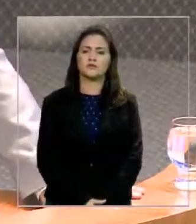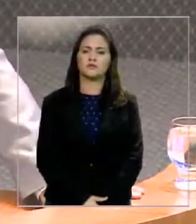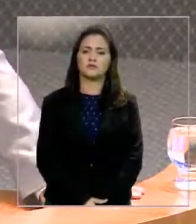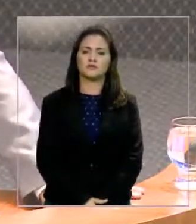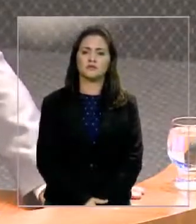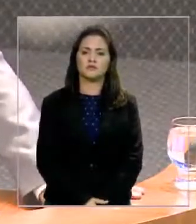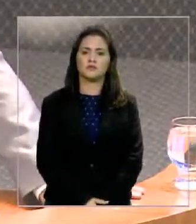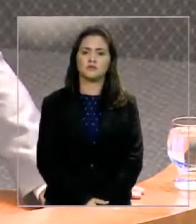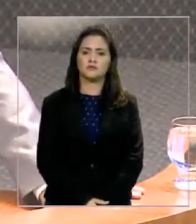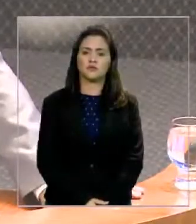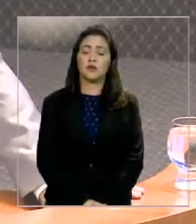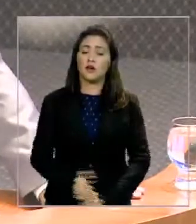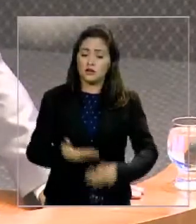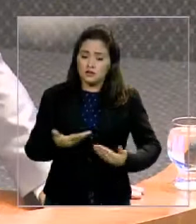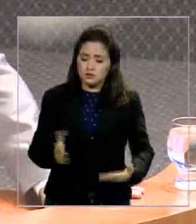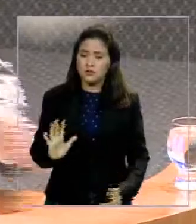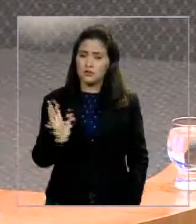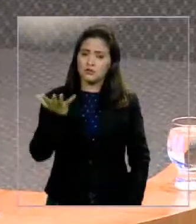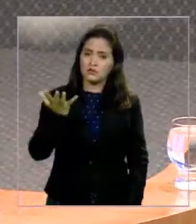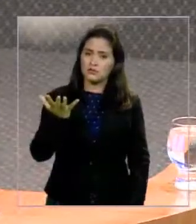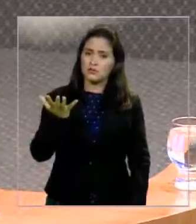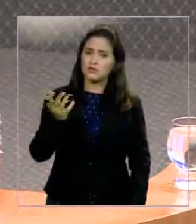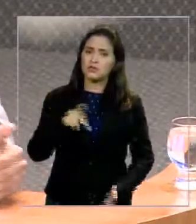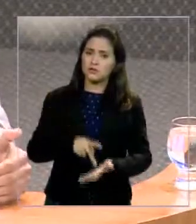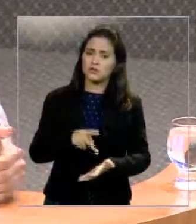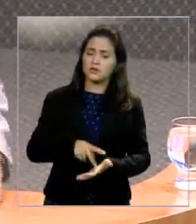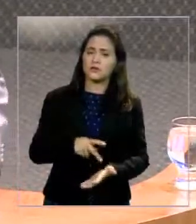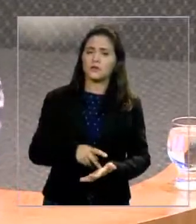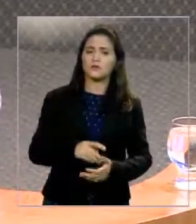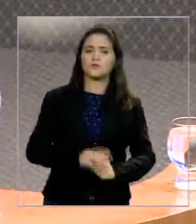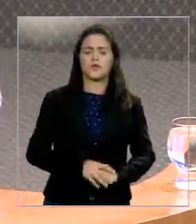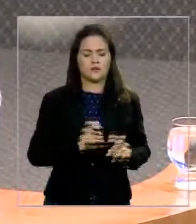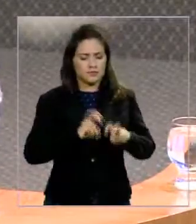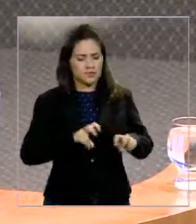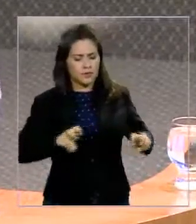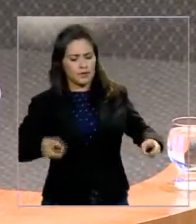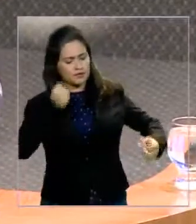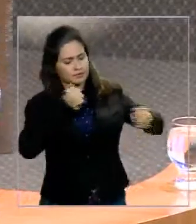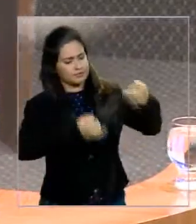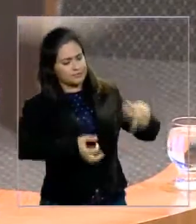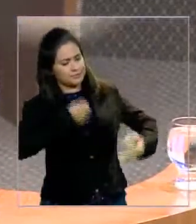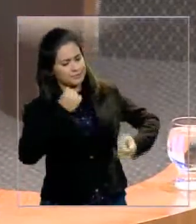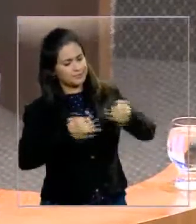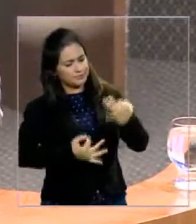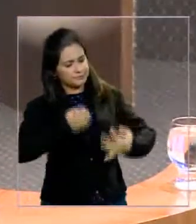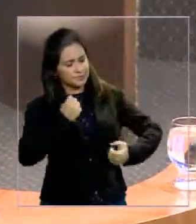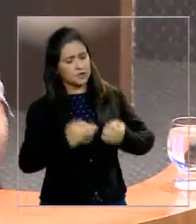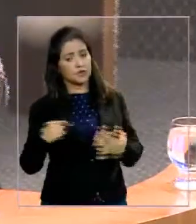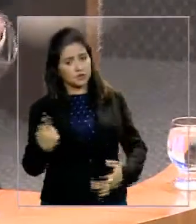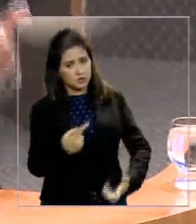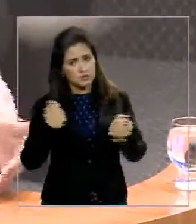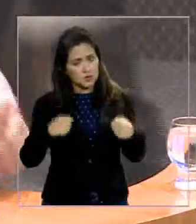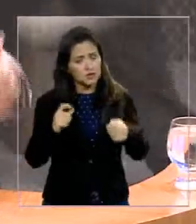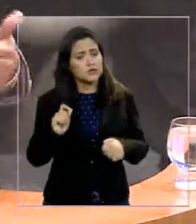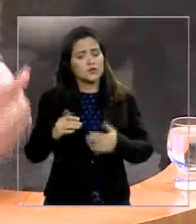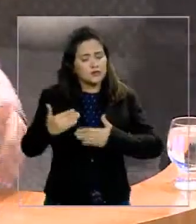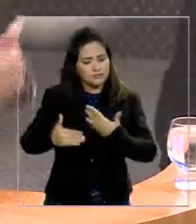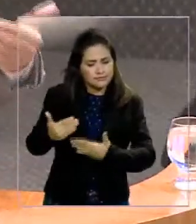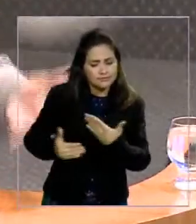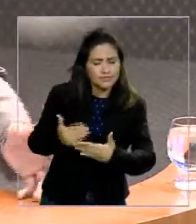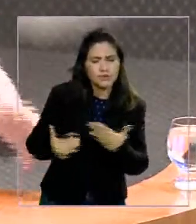E assim foi feito. Os relatos de quem estava compondo a mesa, de que nós necessitamos avançar muito